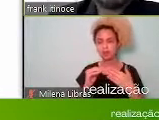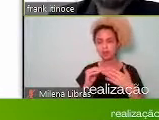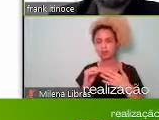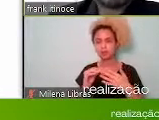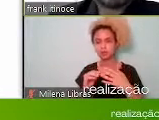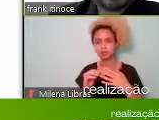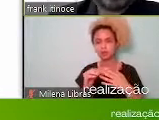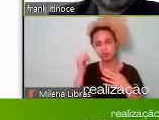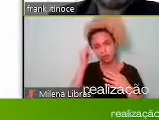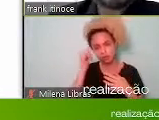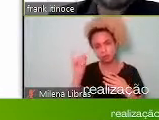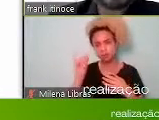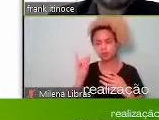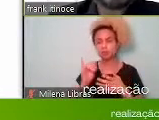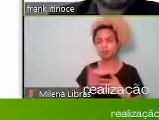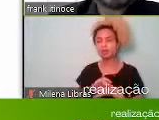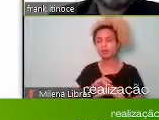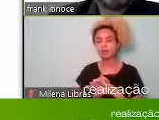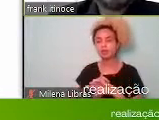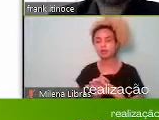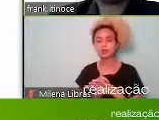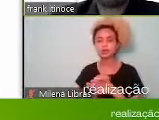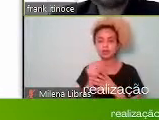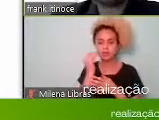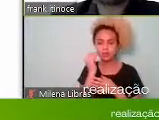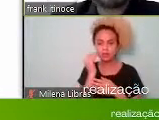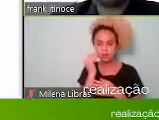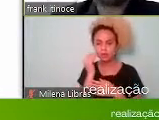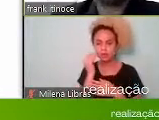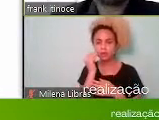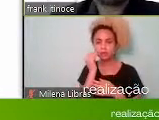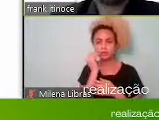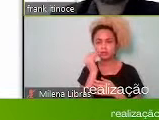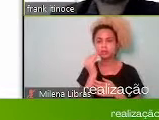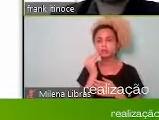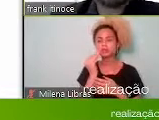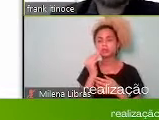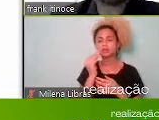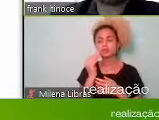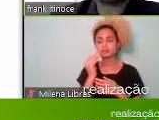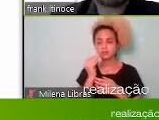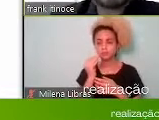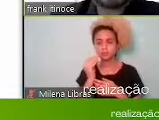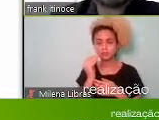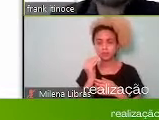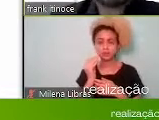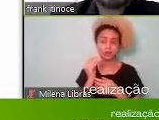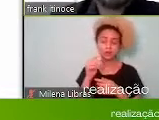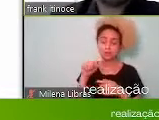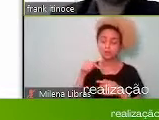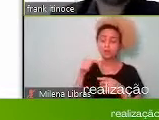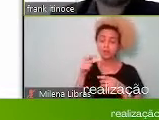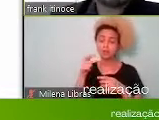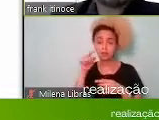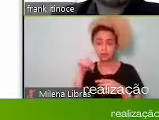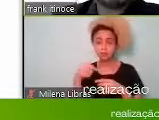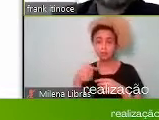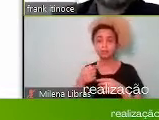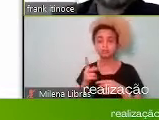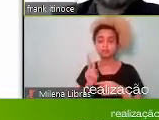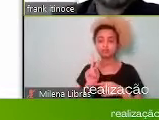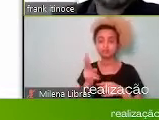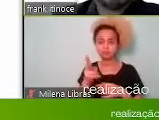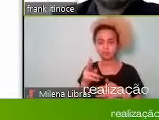proteção provisórias, alternativas, enquanto instalam as medidas permanentes. E aí a gente faz esse